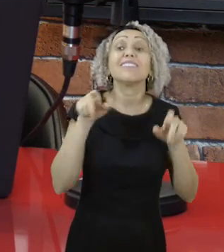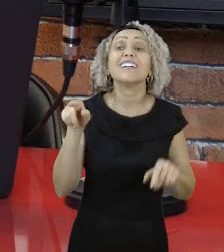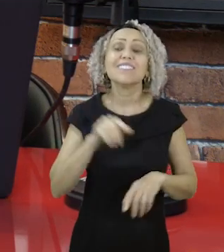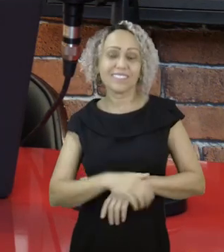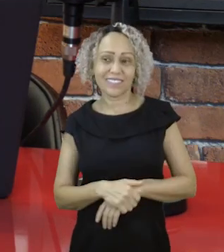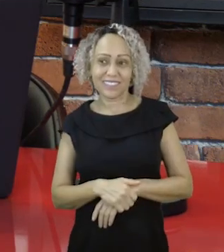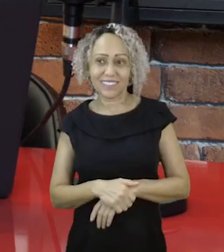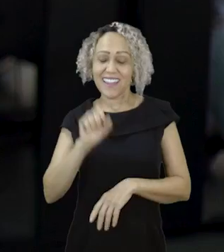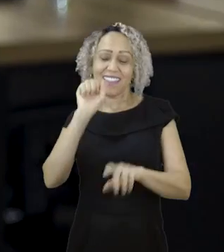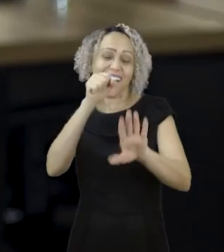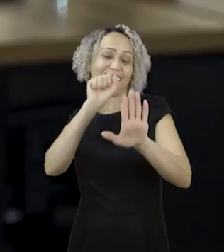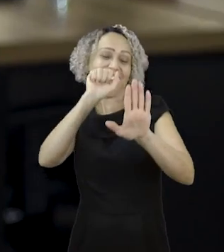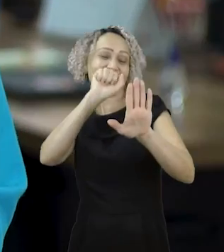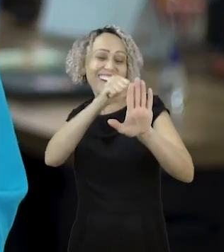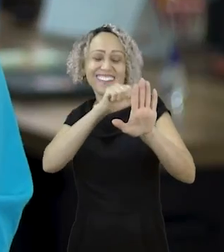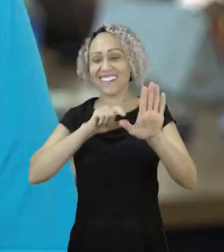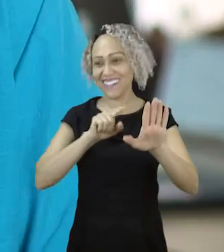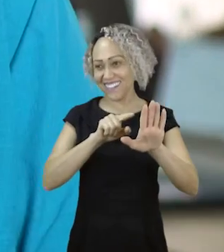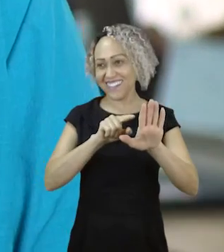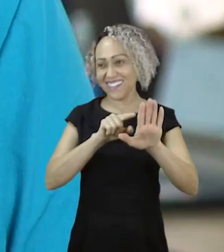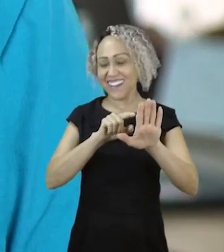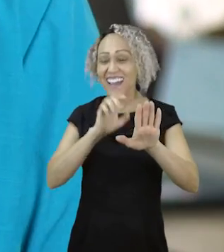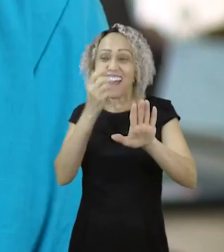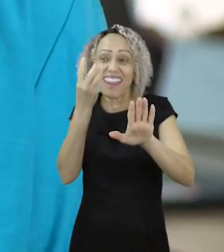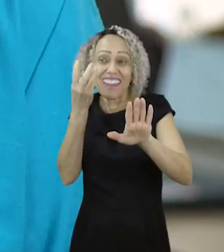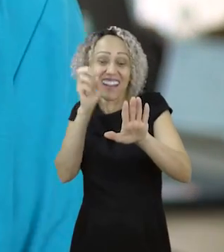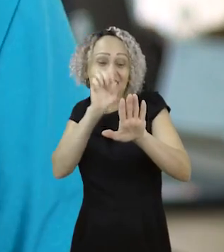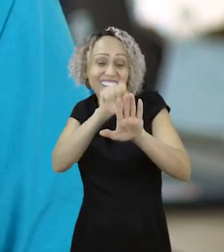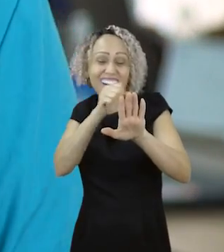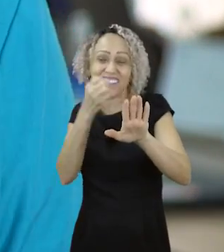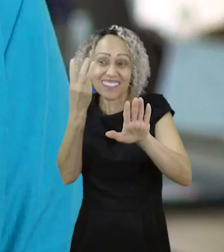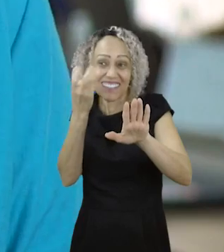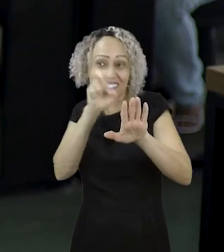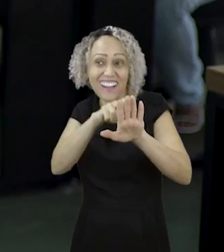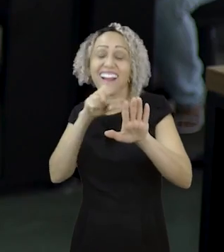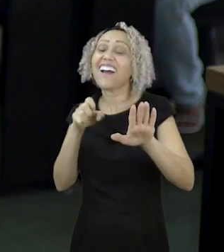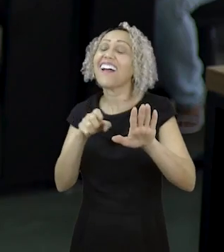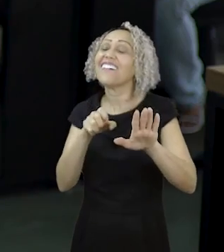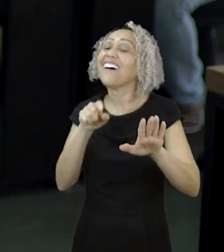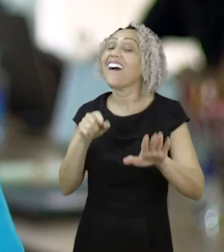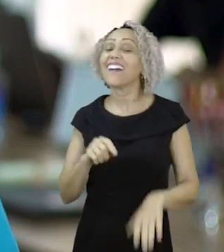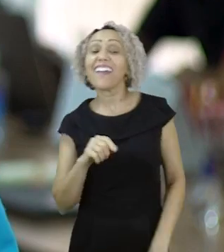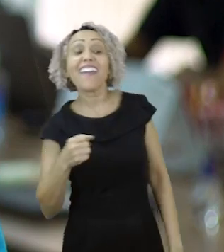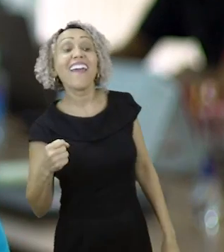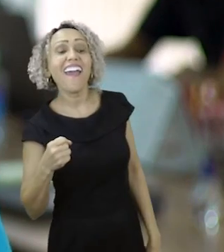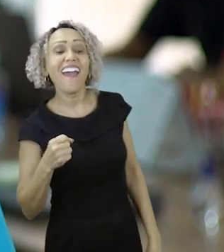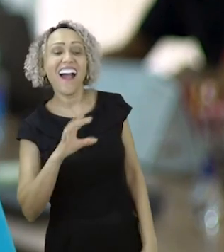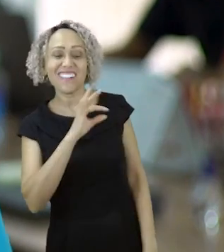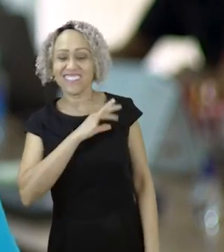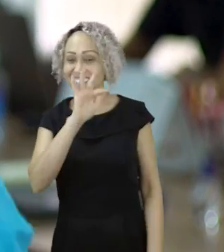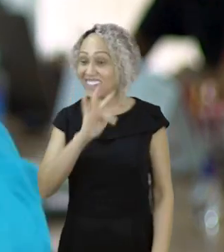qual foi o tema, né, Duda? Toque, toque, toque. 3 batidinhas na porta. Quem é? A